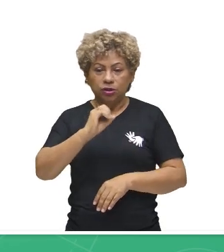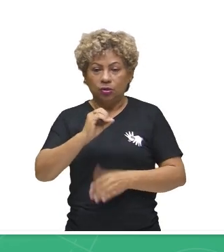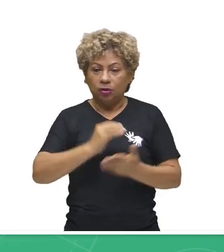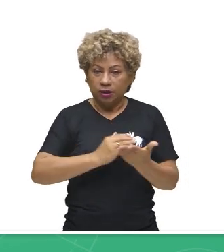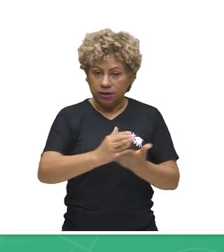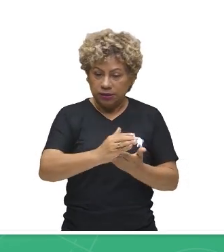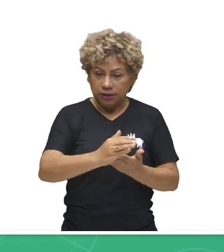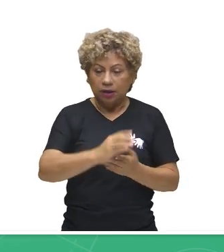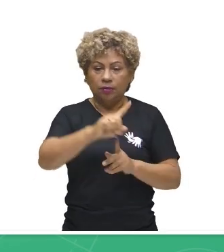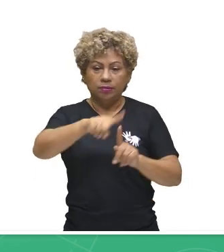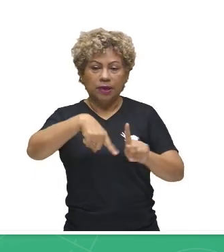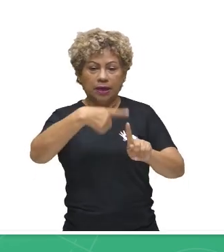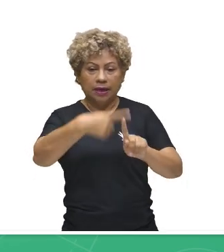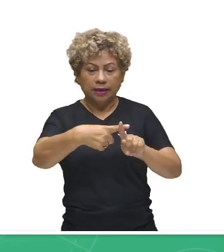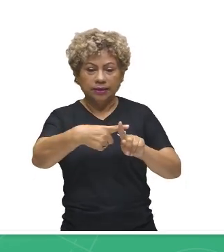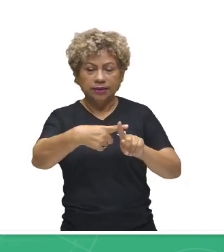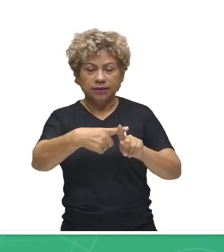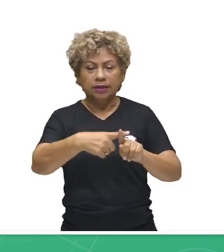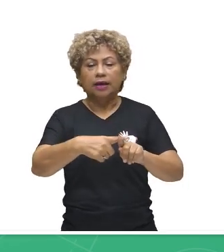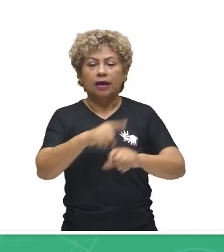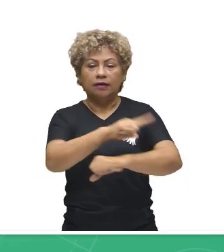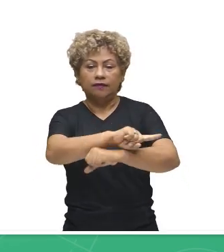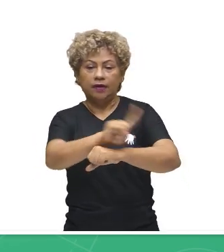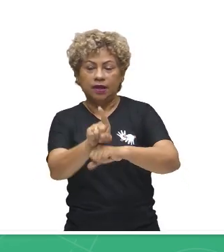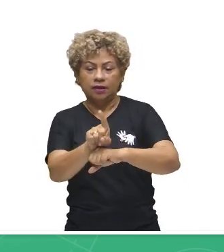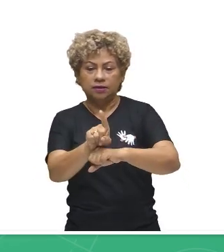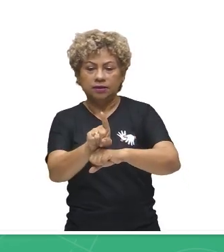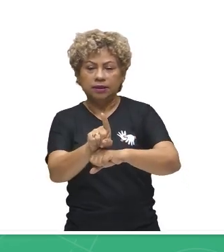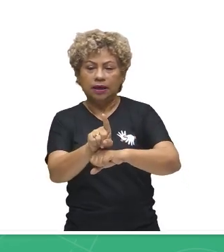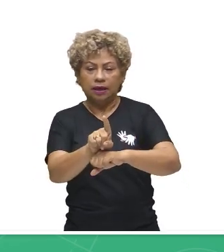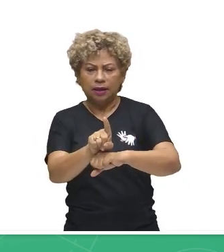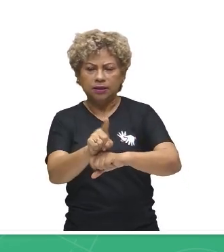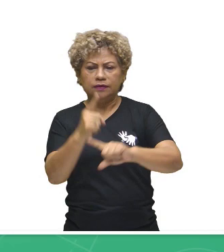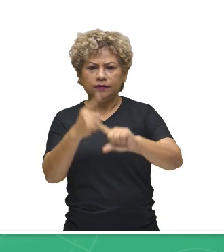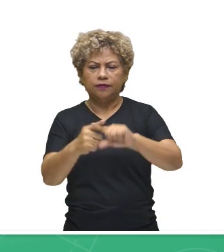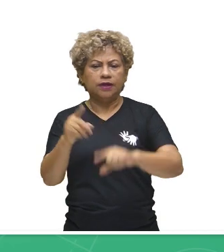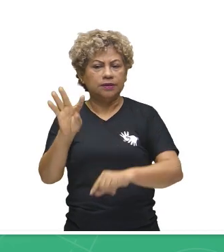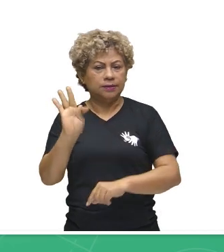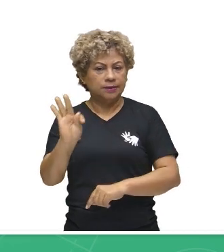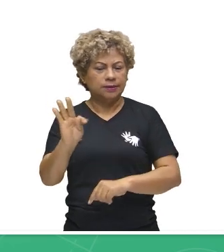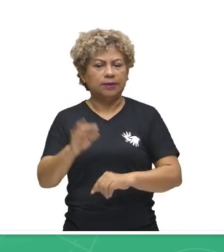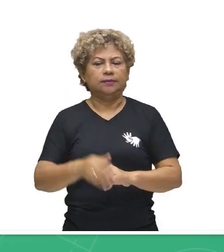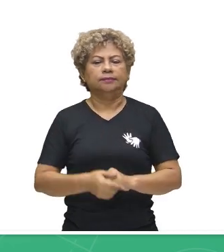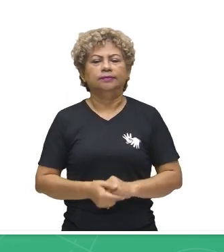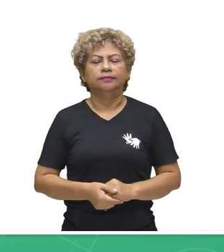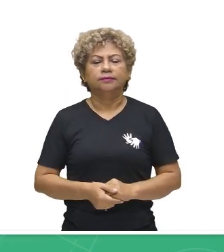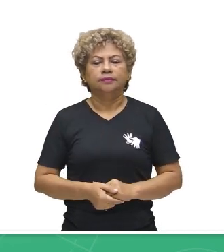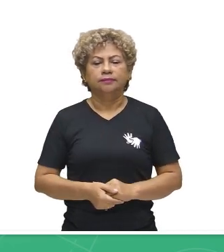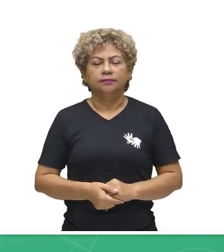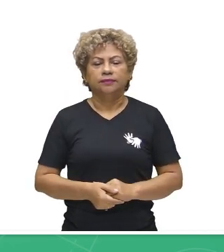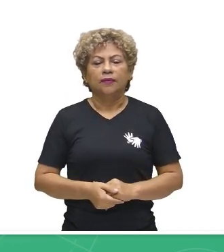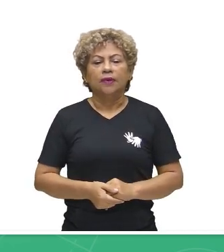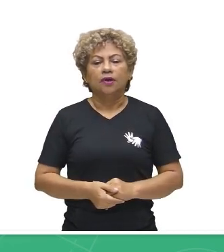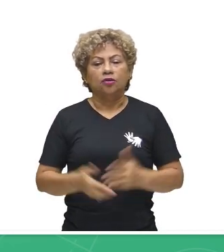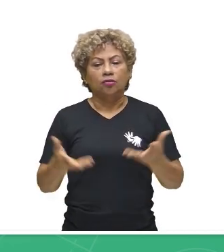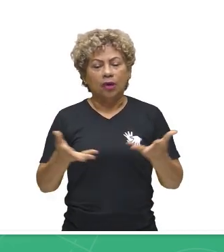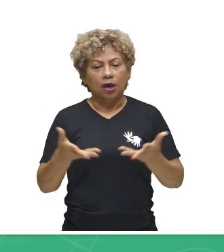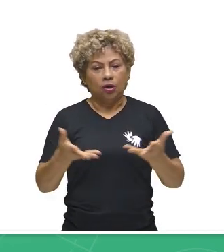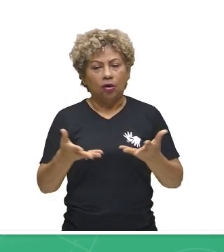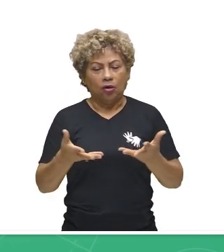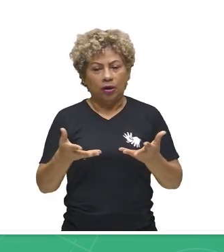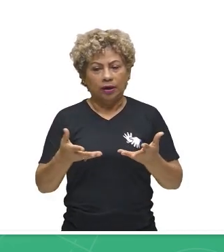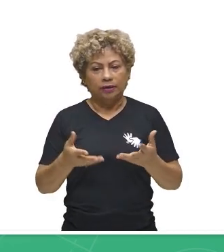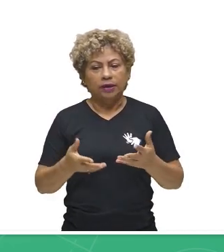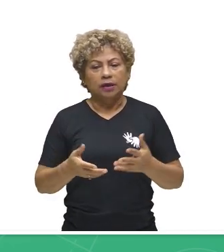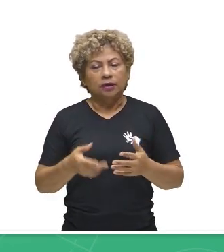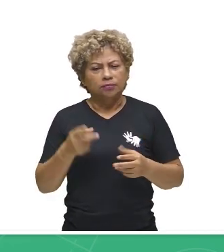a velocidade. Aí você tem espaço inicial 6, mais a velocidade que eu extraí